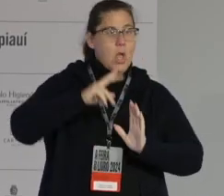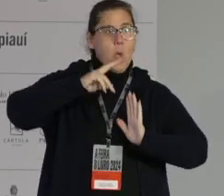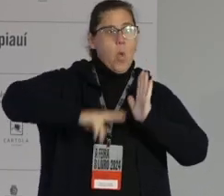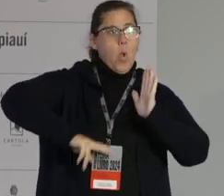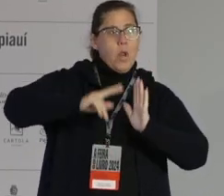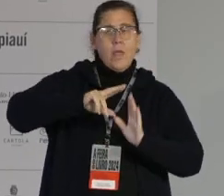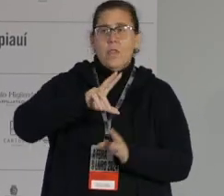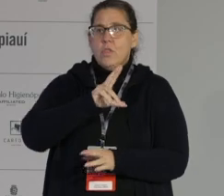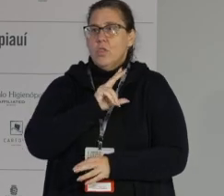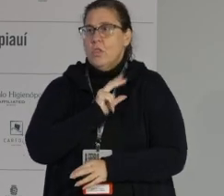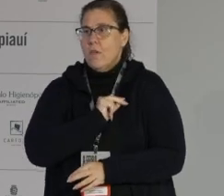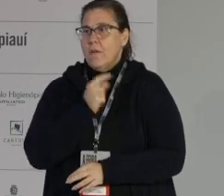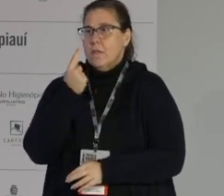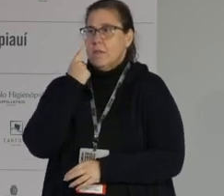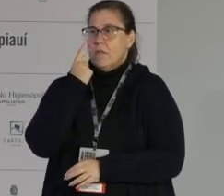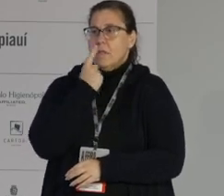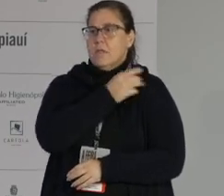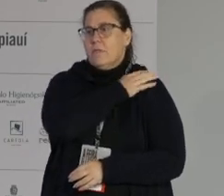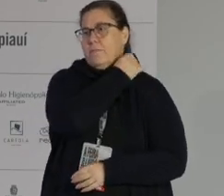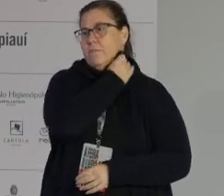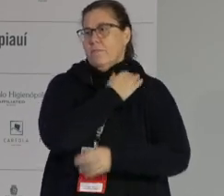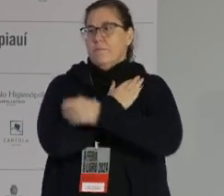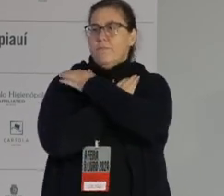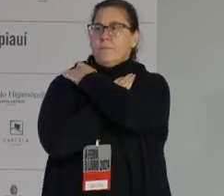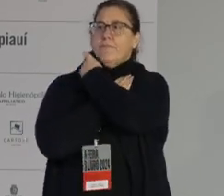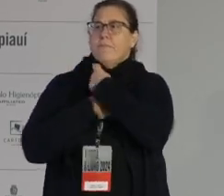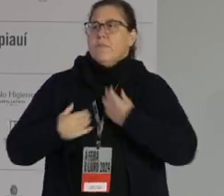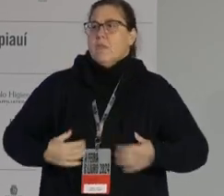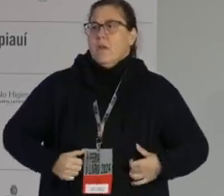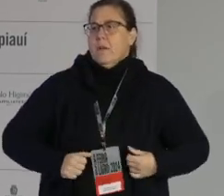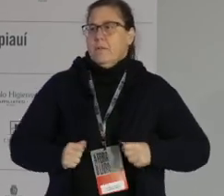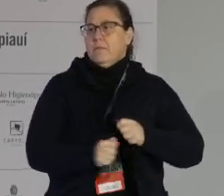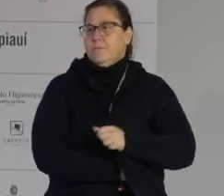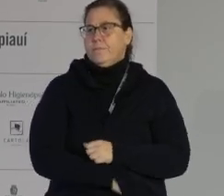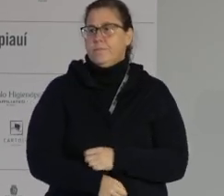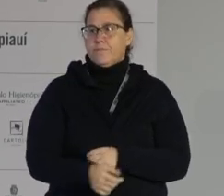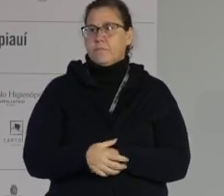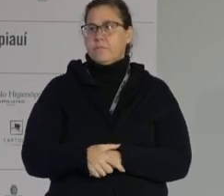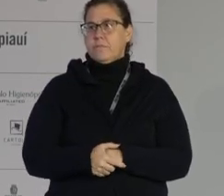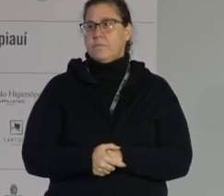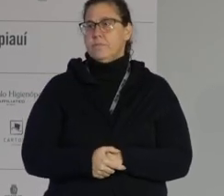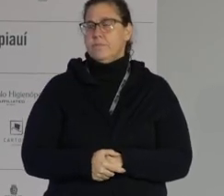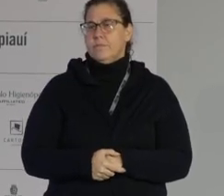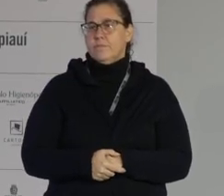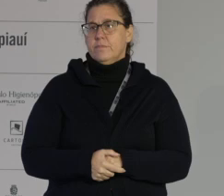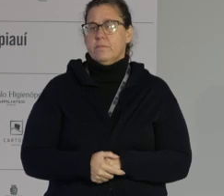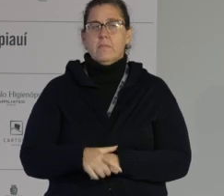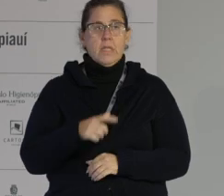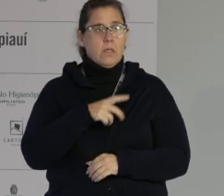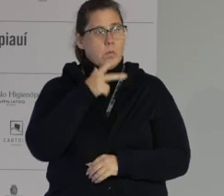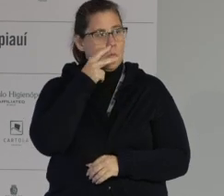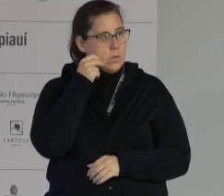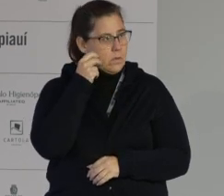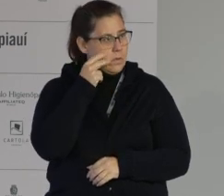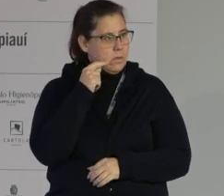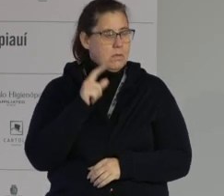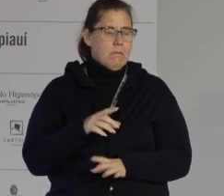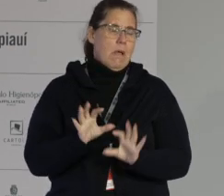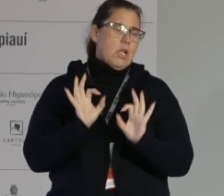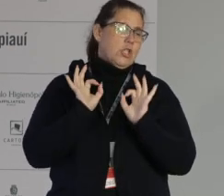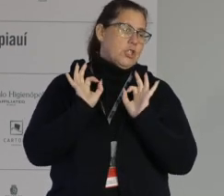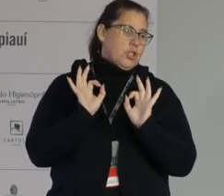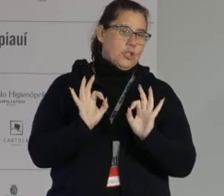falei, nossa, olha só. E, assim, é que os gatos deles são chiquésimos,